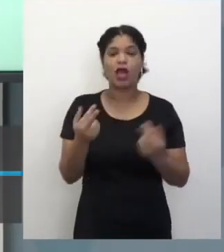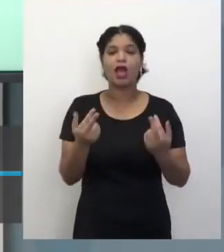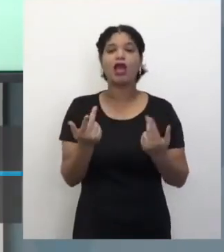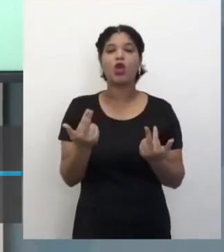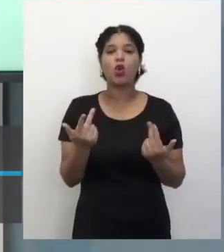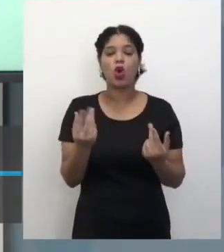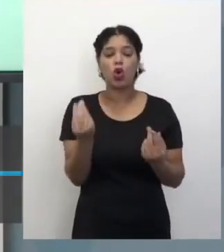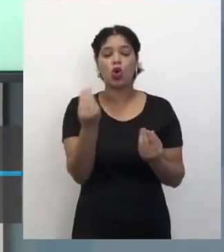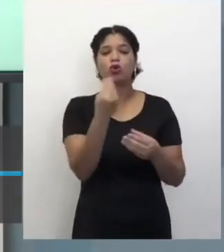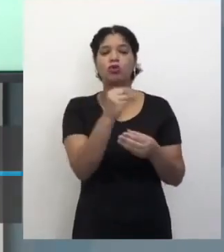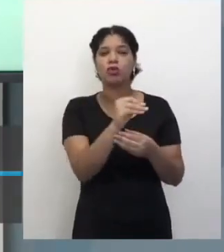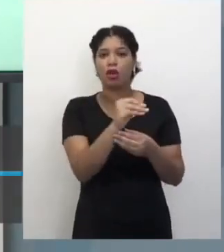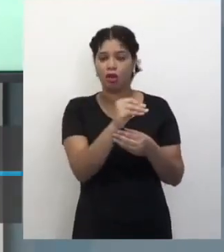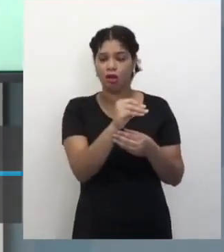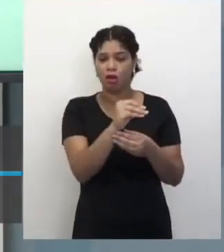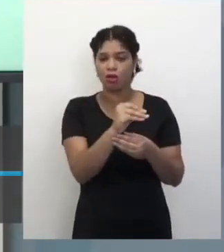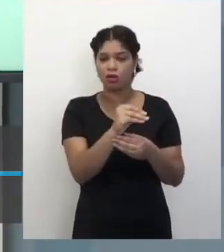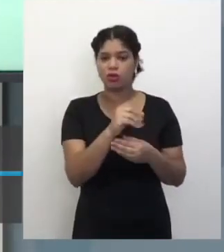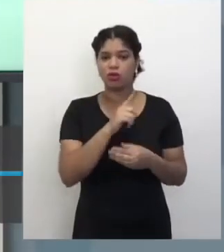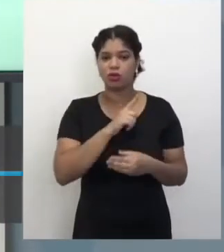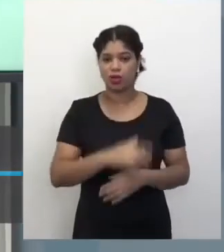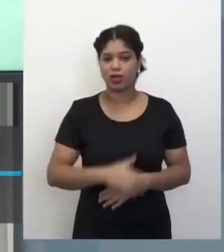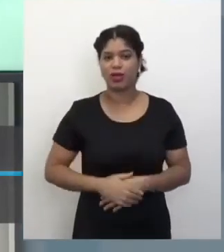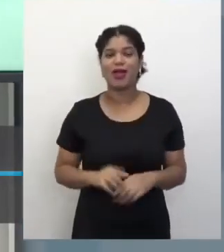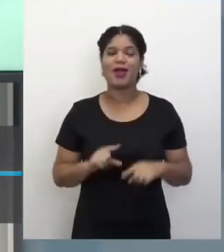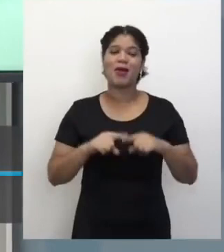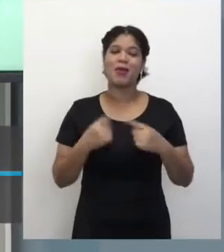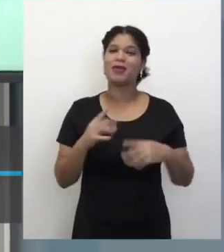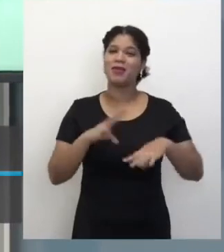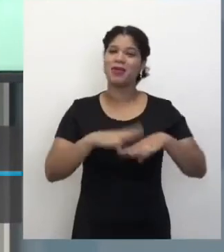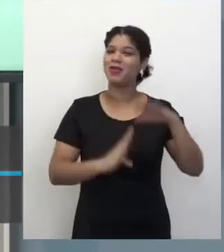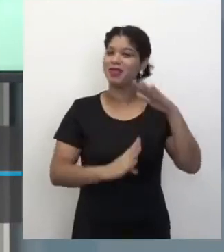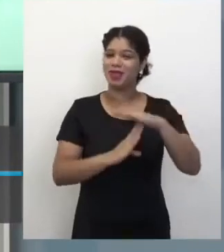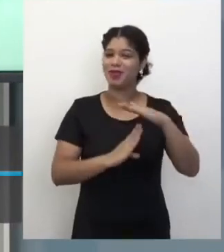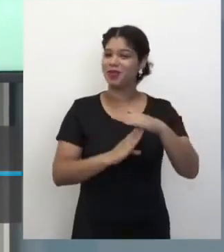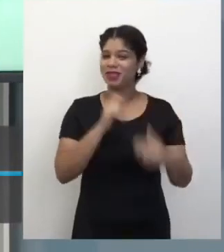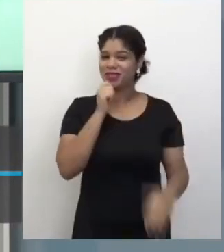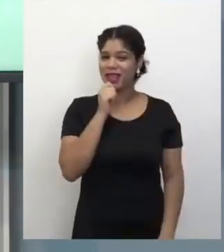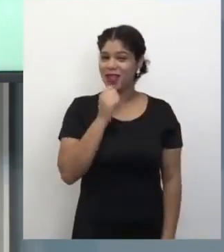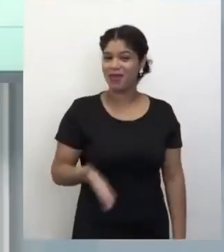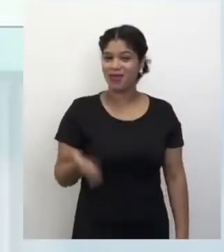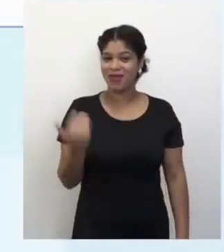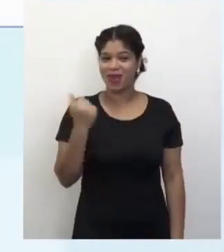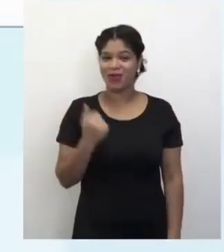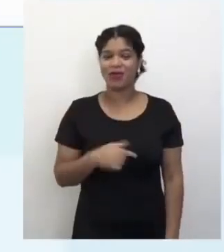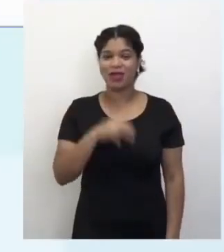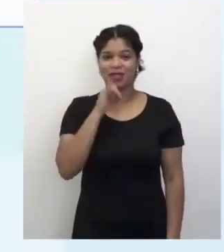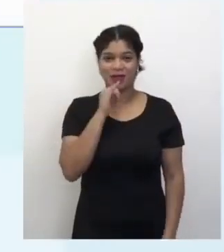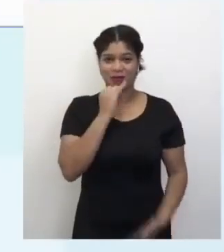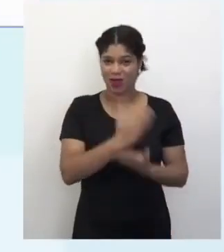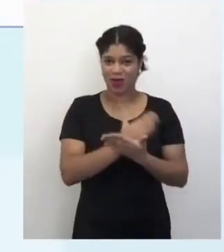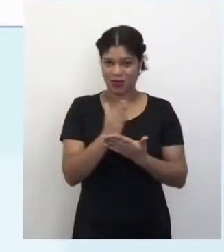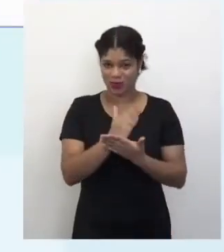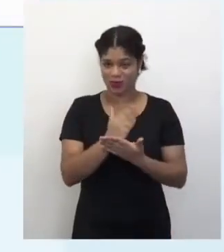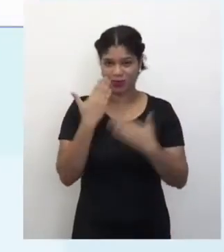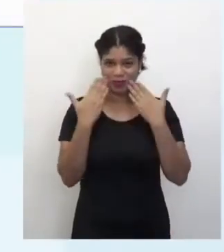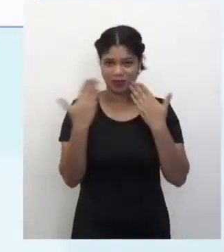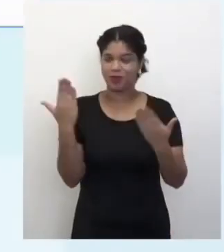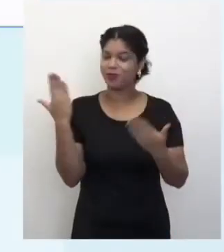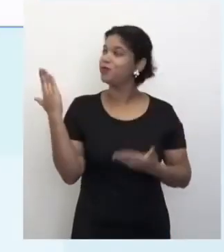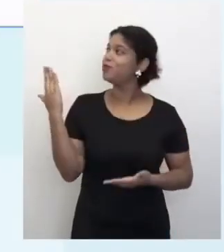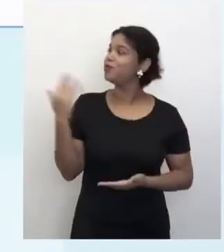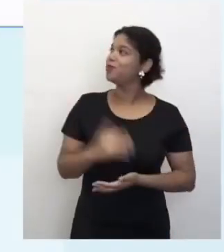está lá dentro. Só que, como eu disse, a matemática não tem limite. Então, vamos para mais alguns exemplos. Veja, na telinha, por favor, olha